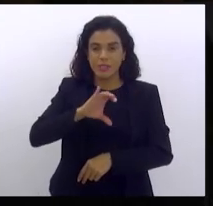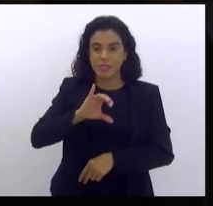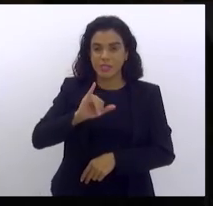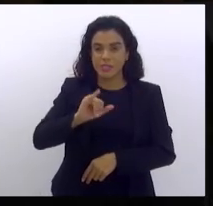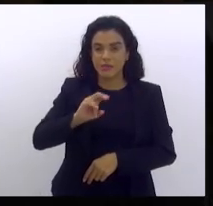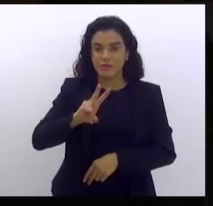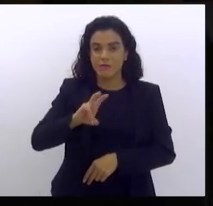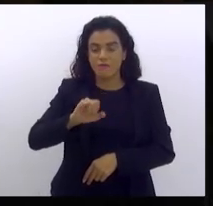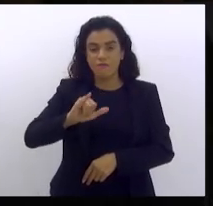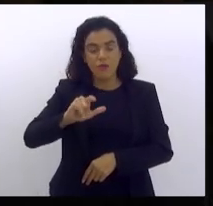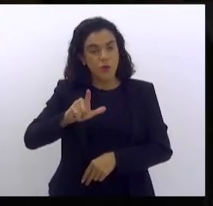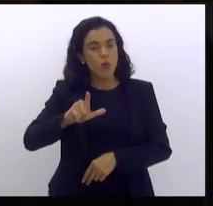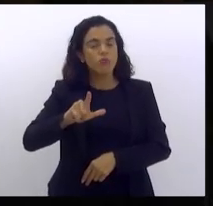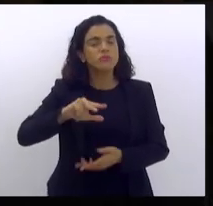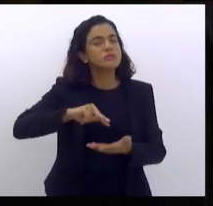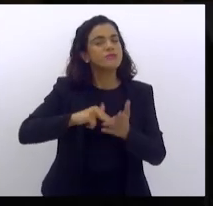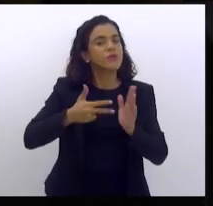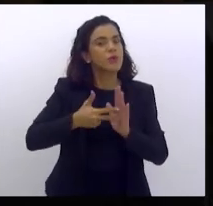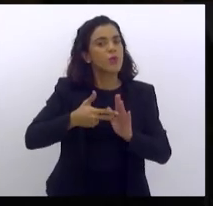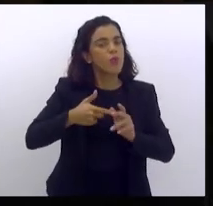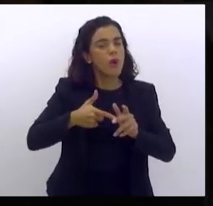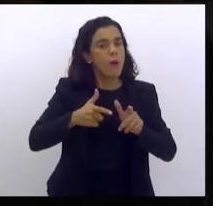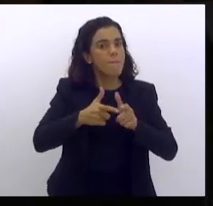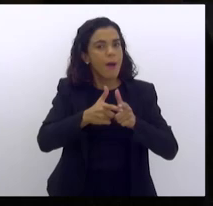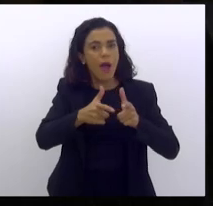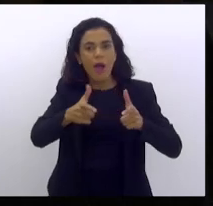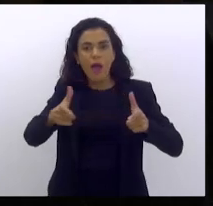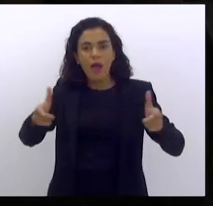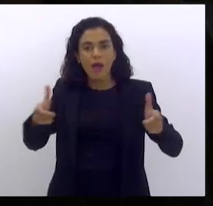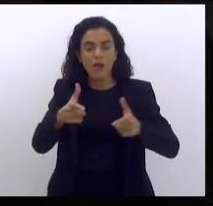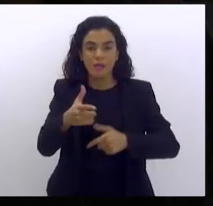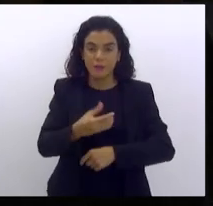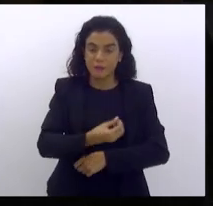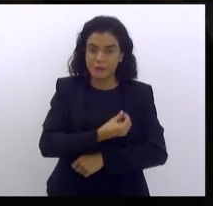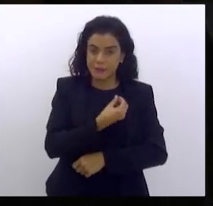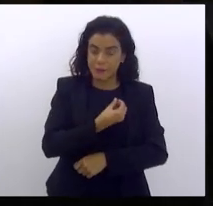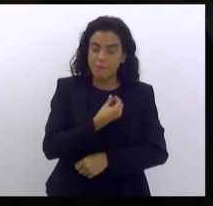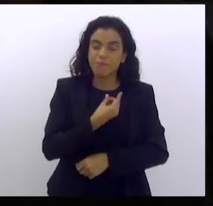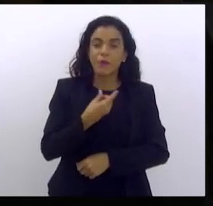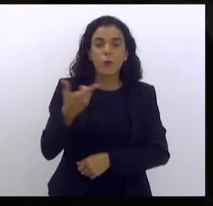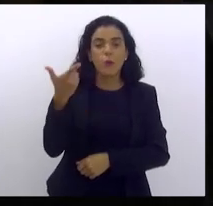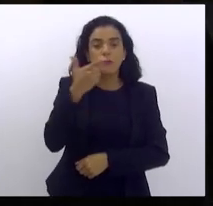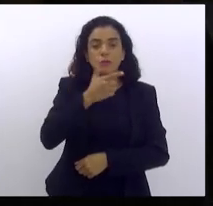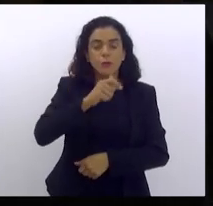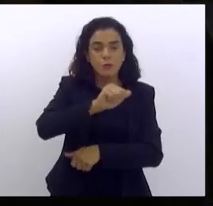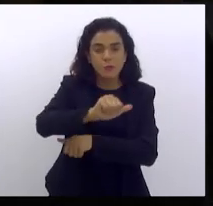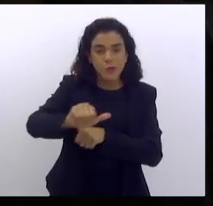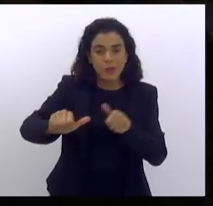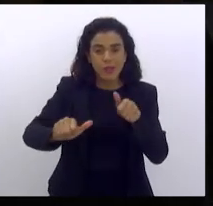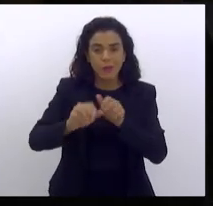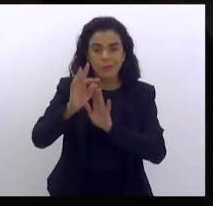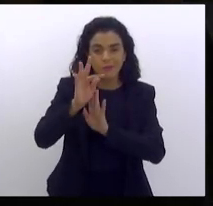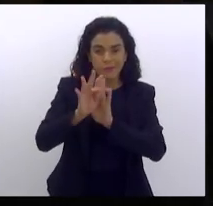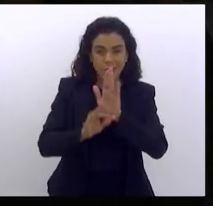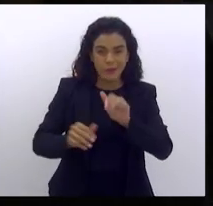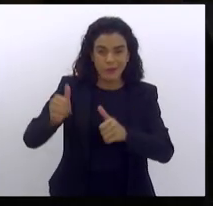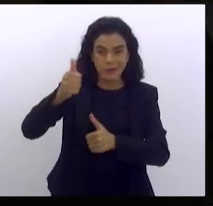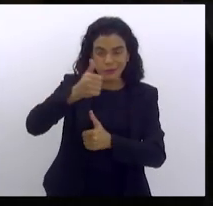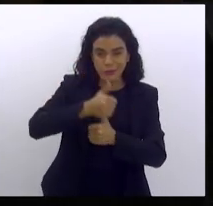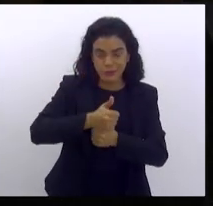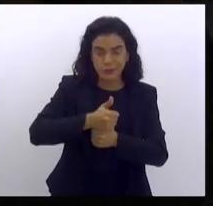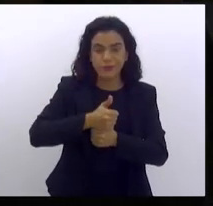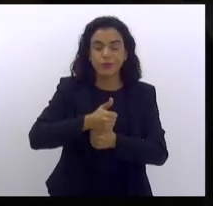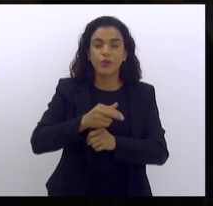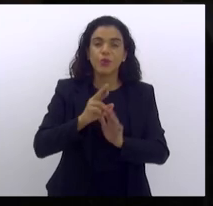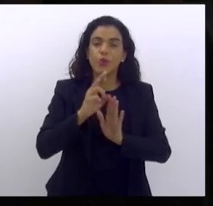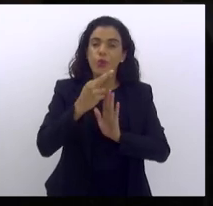ampla participação. E se chegou esse substitutivo, que o relator na CCJ